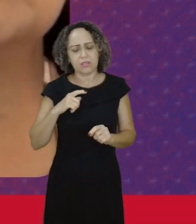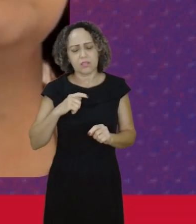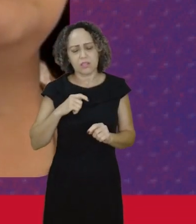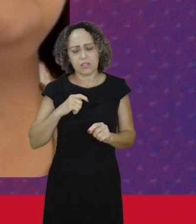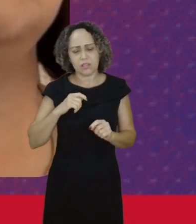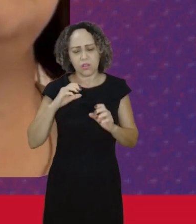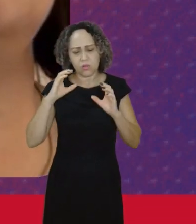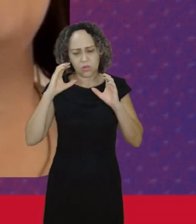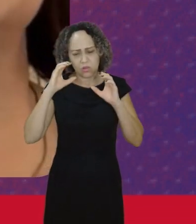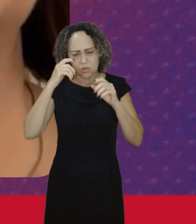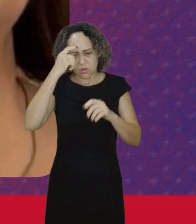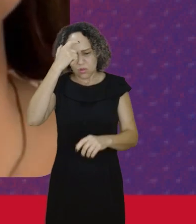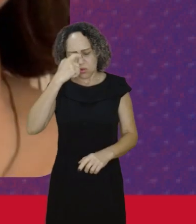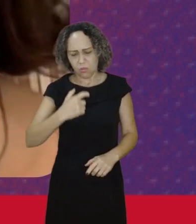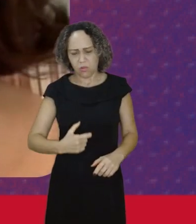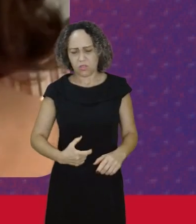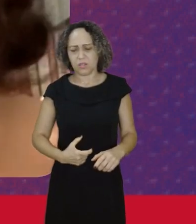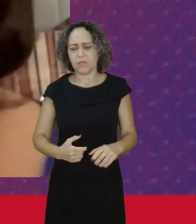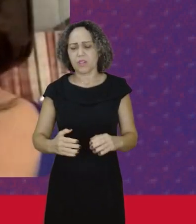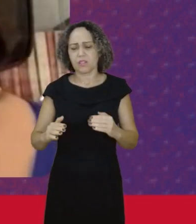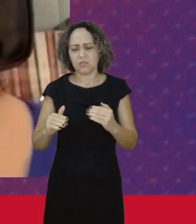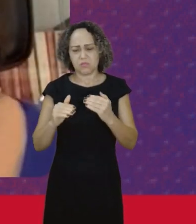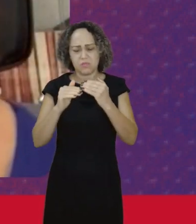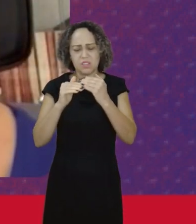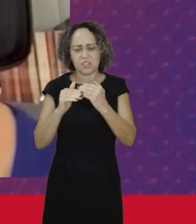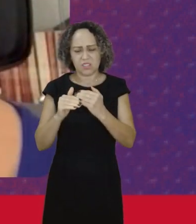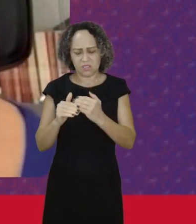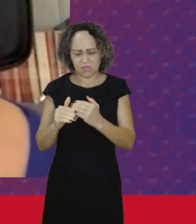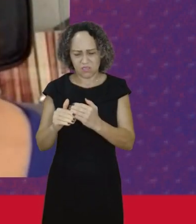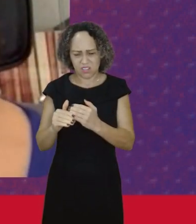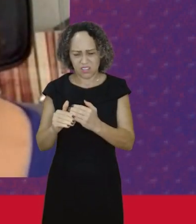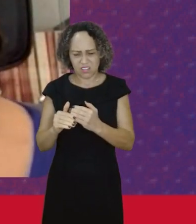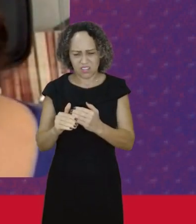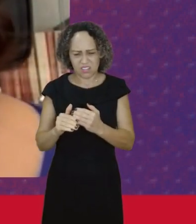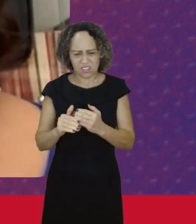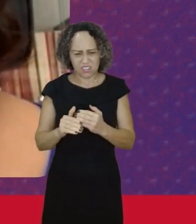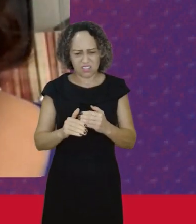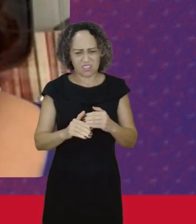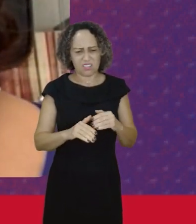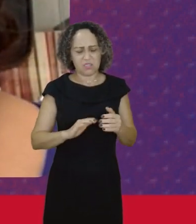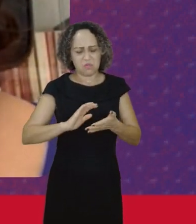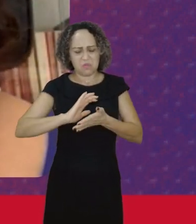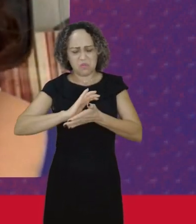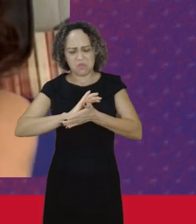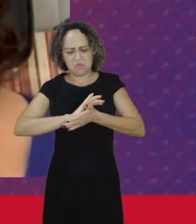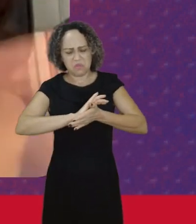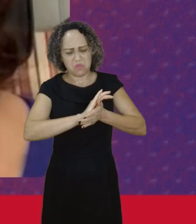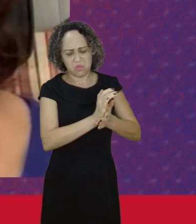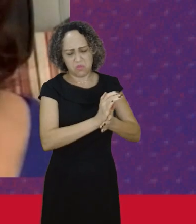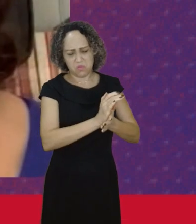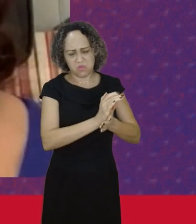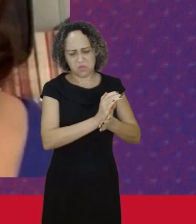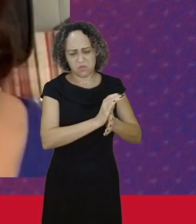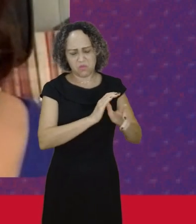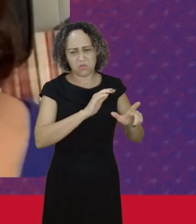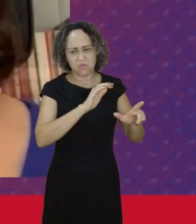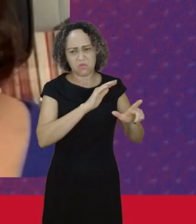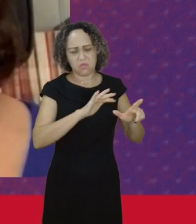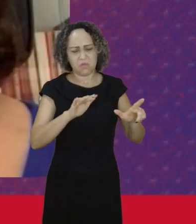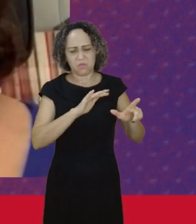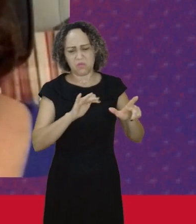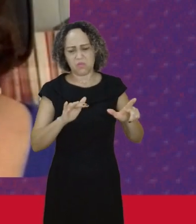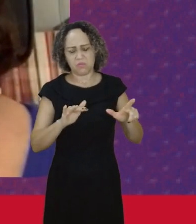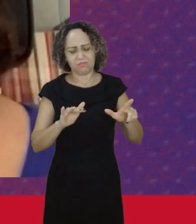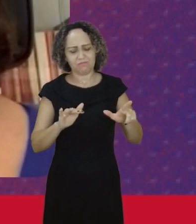comportamentos e padrões sexistas e homofóbicos. Por isso é importante que